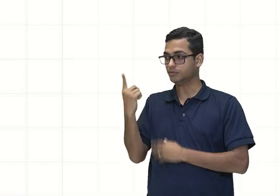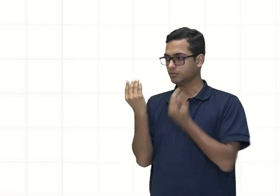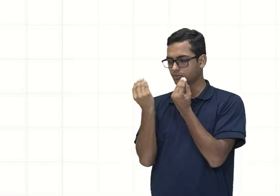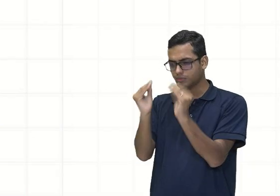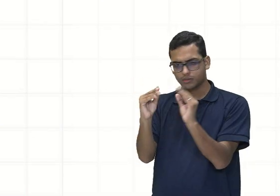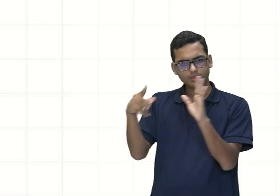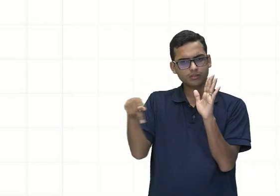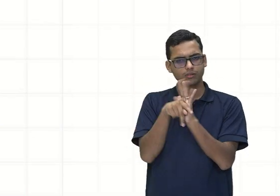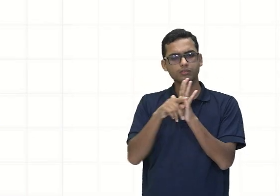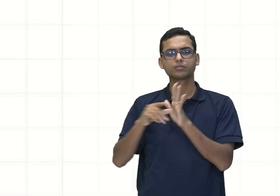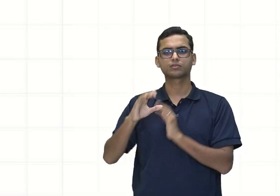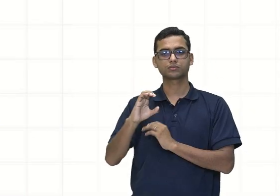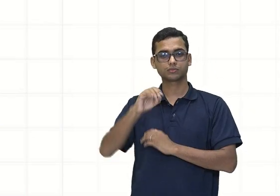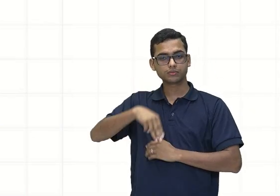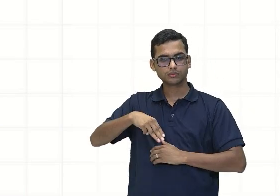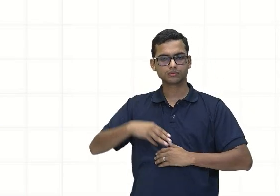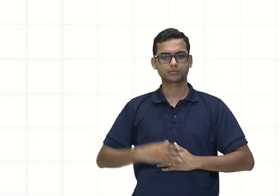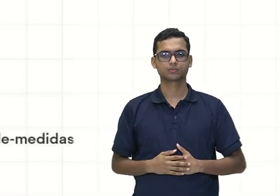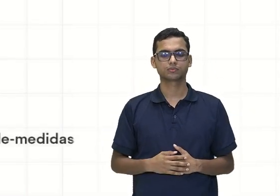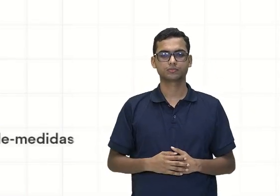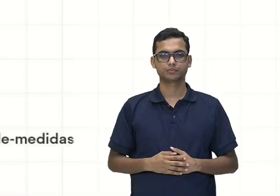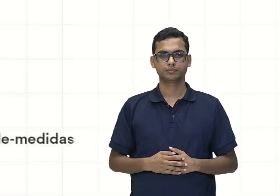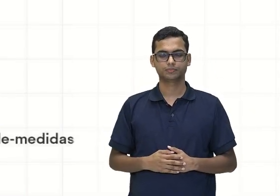no centímetros.